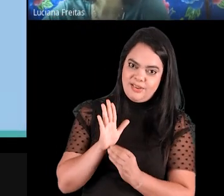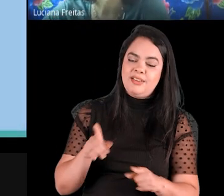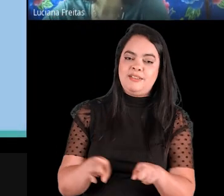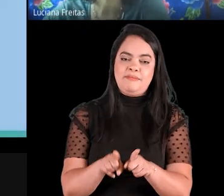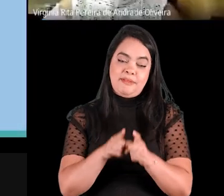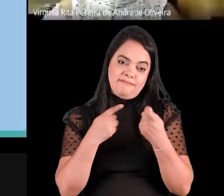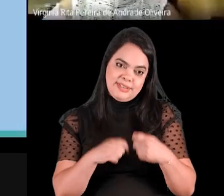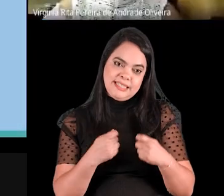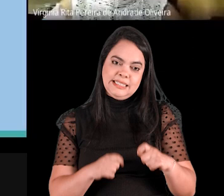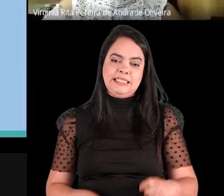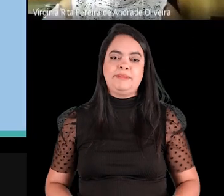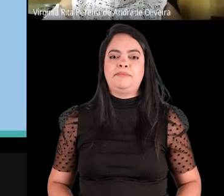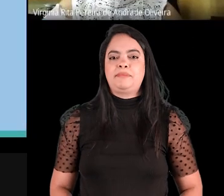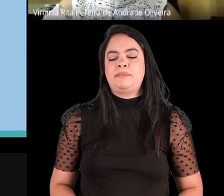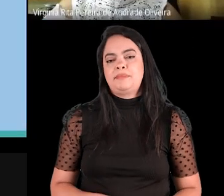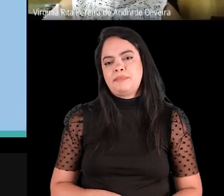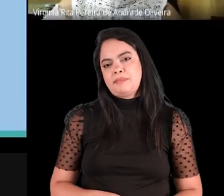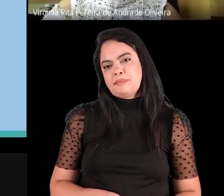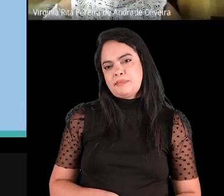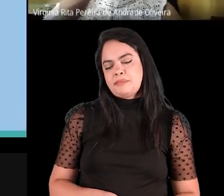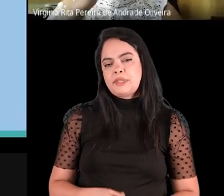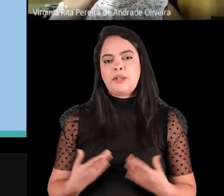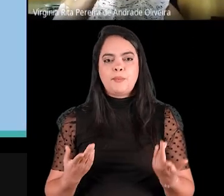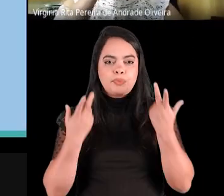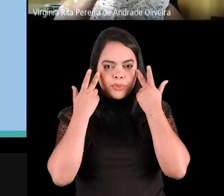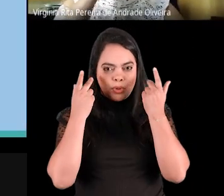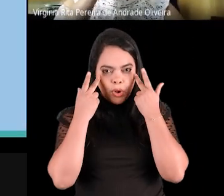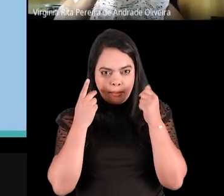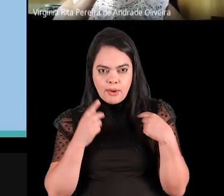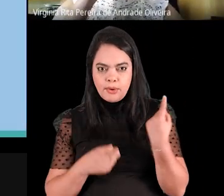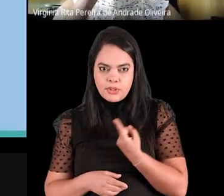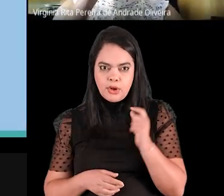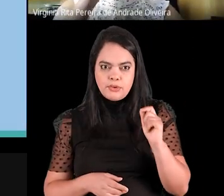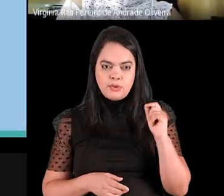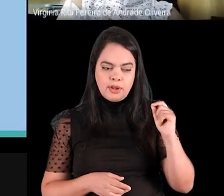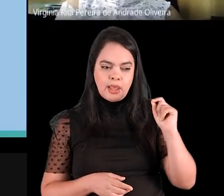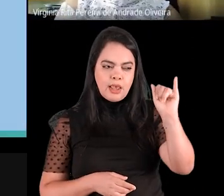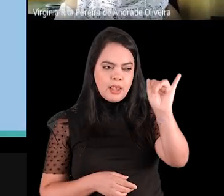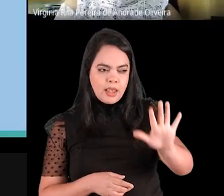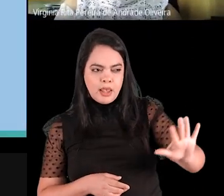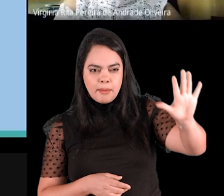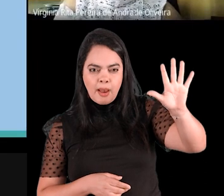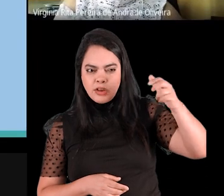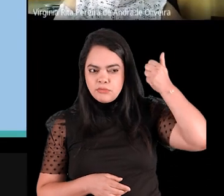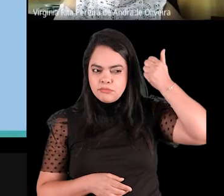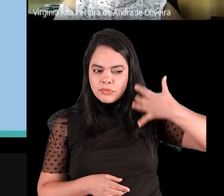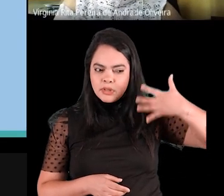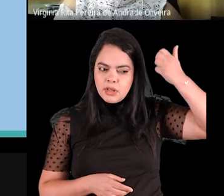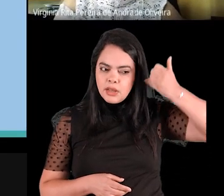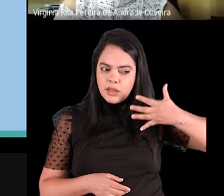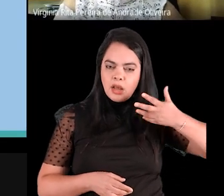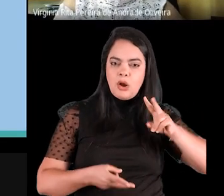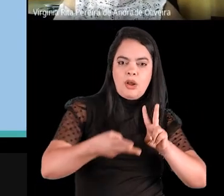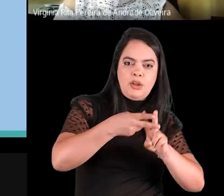que ver, tá? Normalmente, quando a gente vai fazer, né, as descrições de imagens, né, a gente utilizar as hashtags,